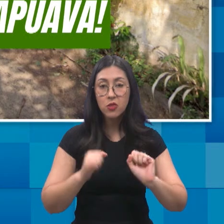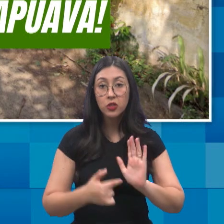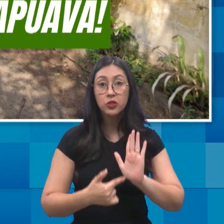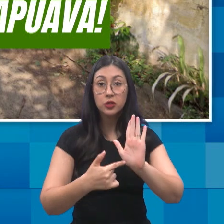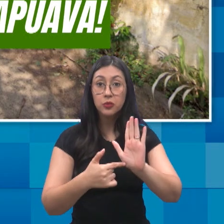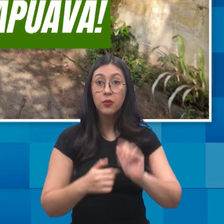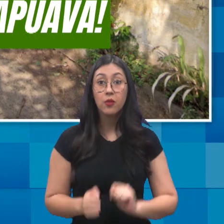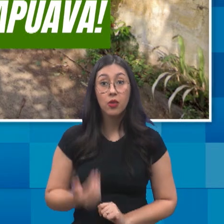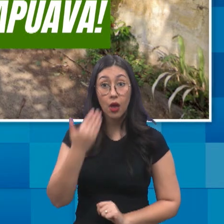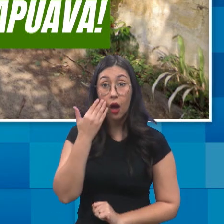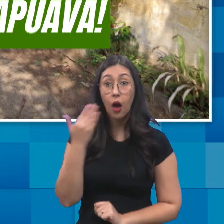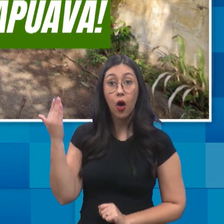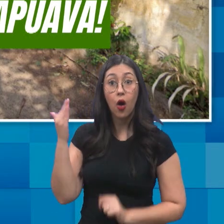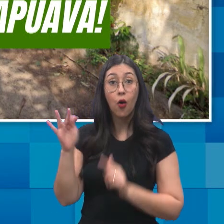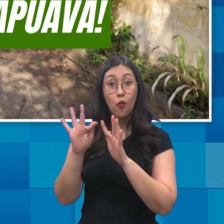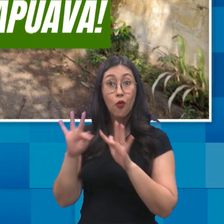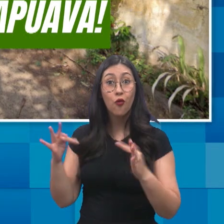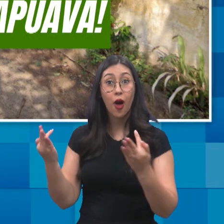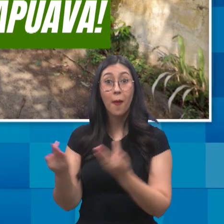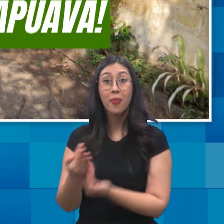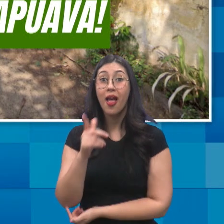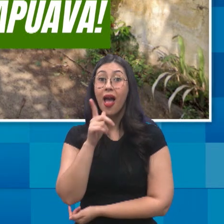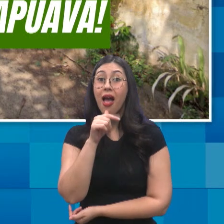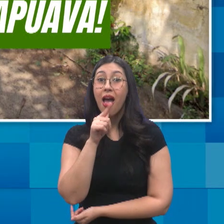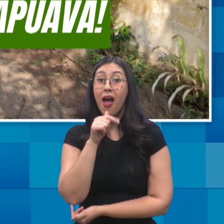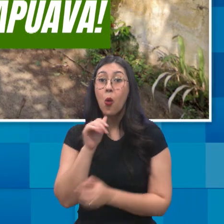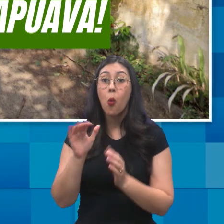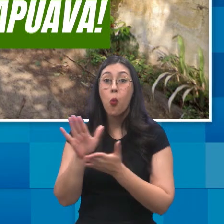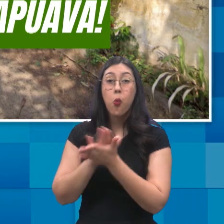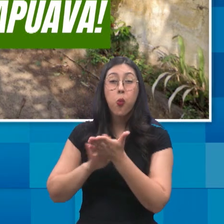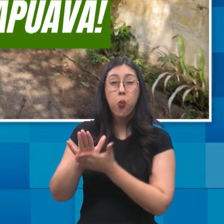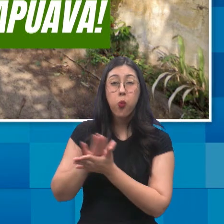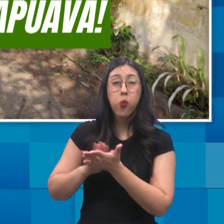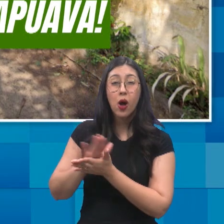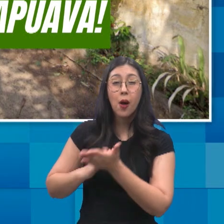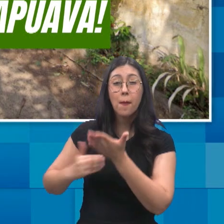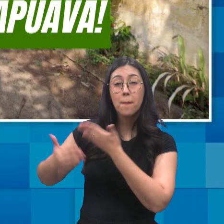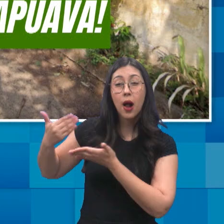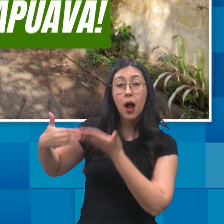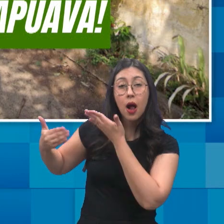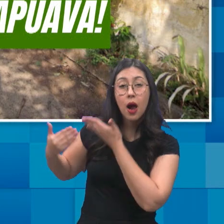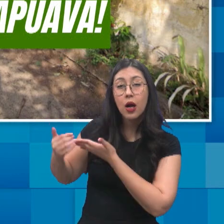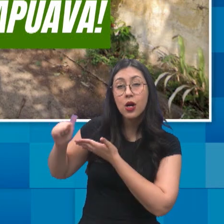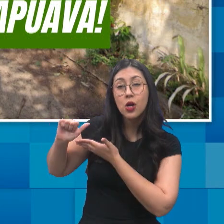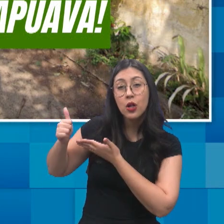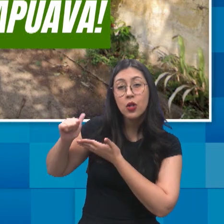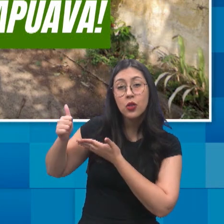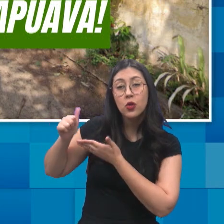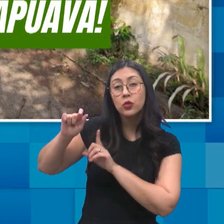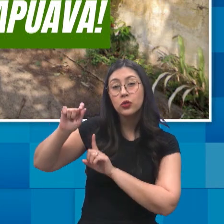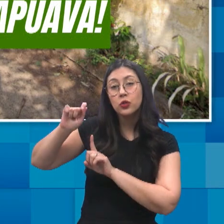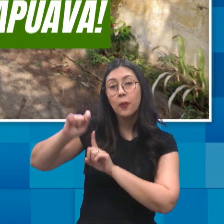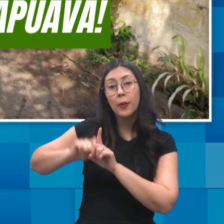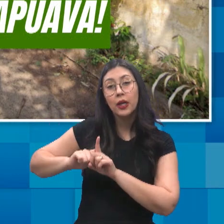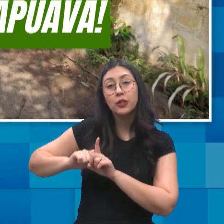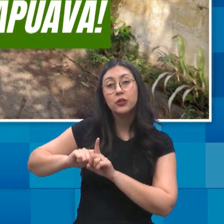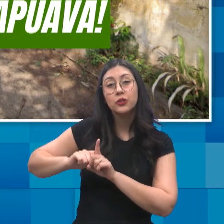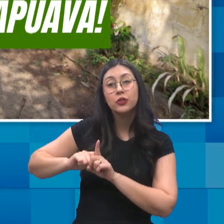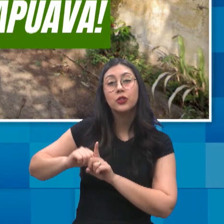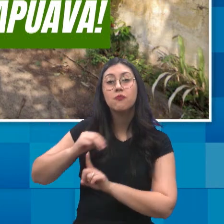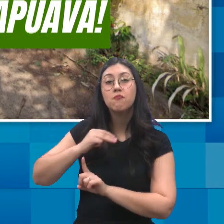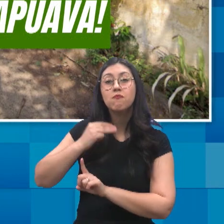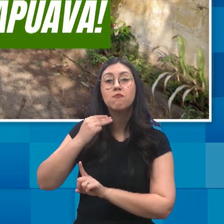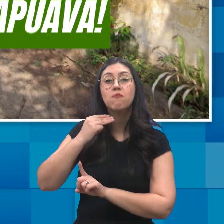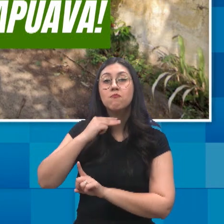Família está sem água desde 11 de março, lá no Capoava. Essa família está